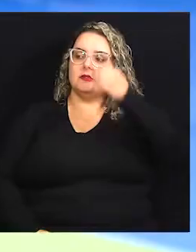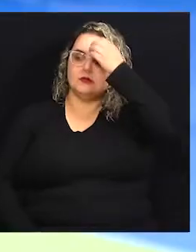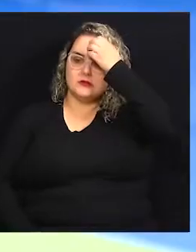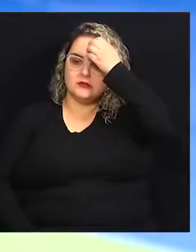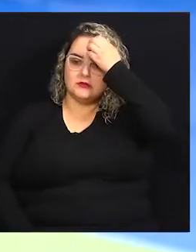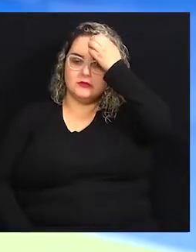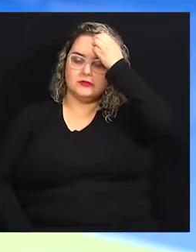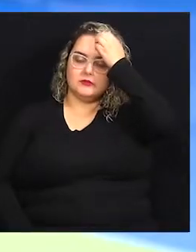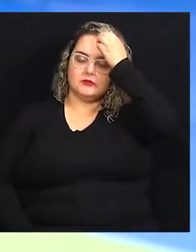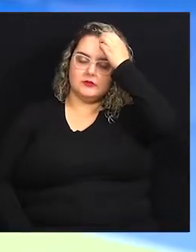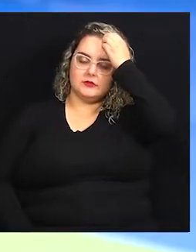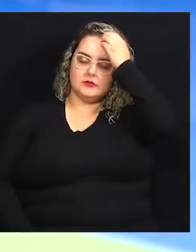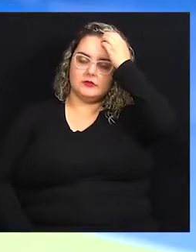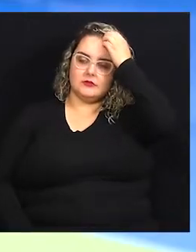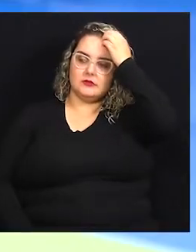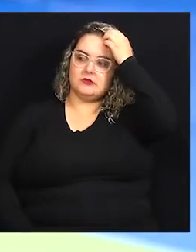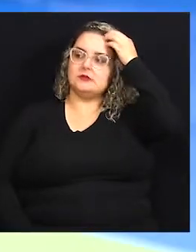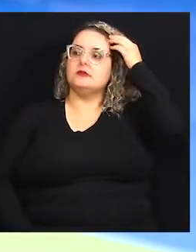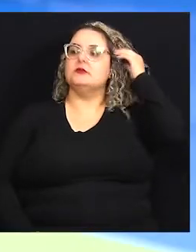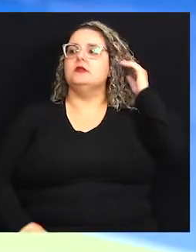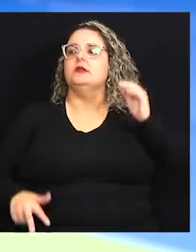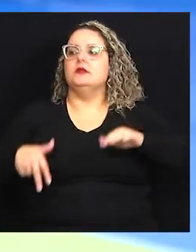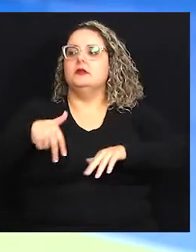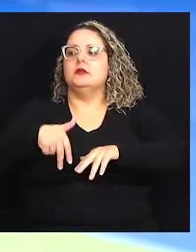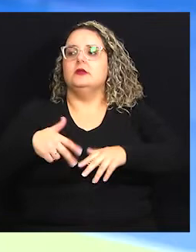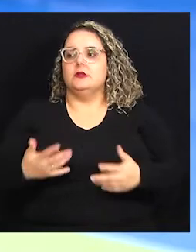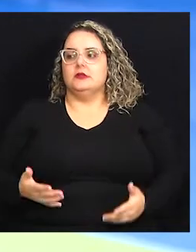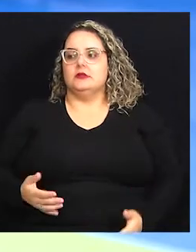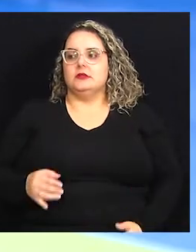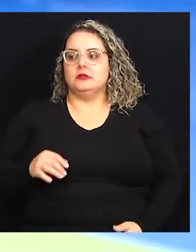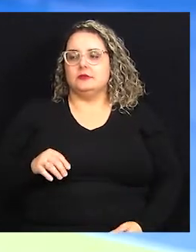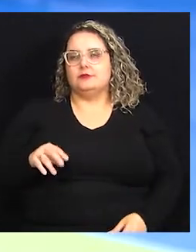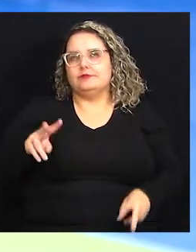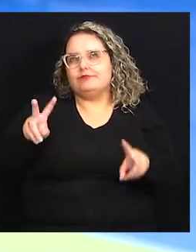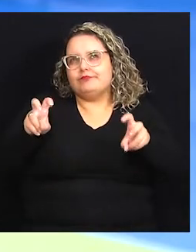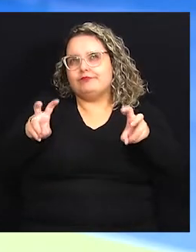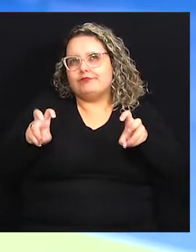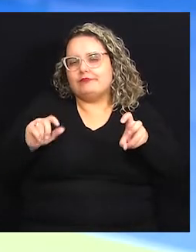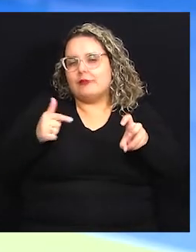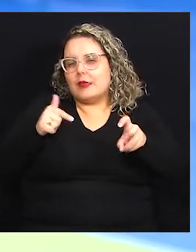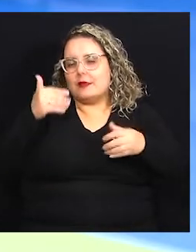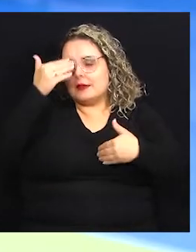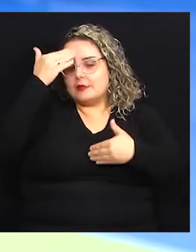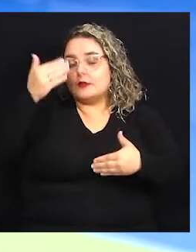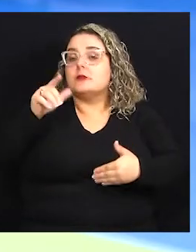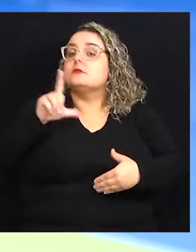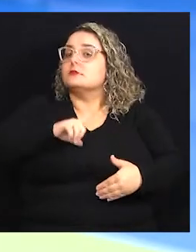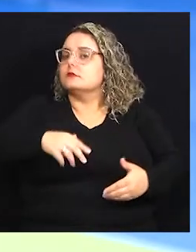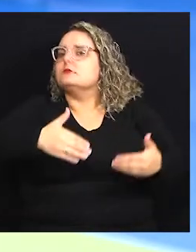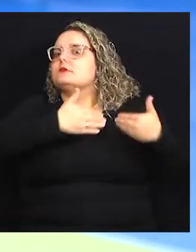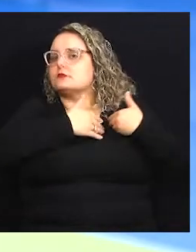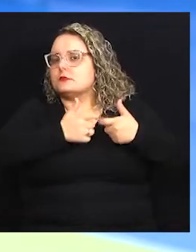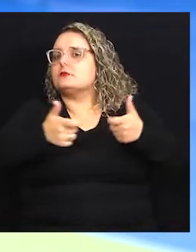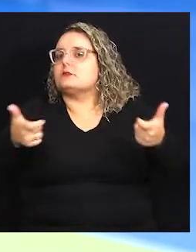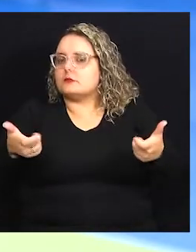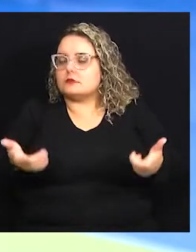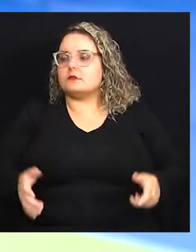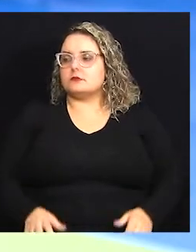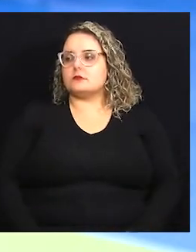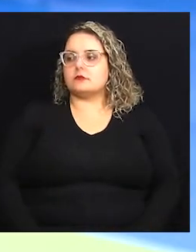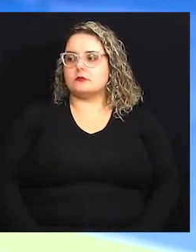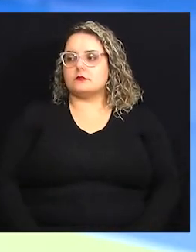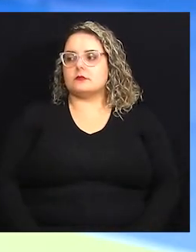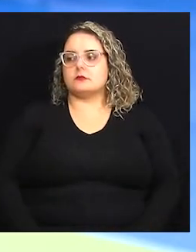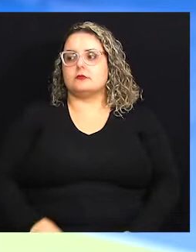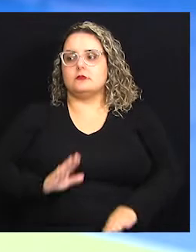é a posição mais ingrata, em aspas, né? É a que tem a maior responsabilidade. As ações de